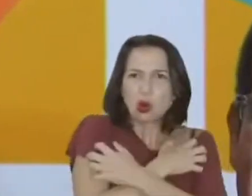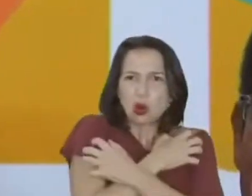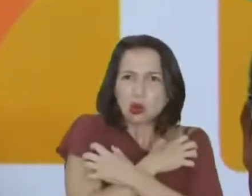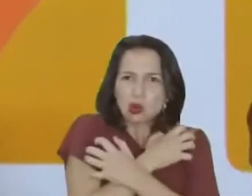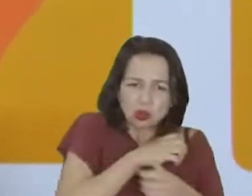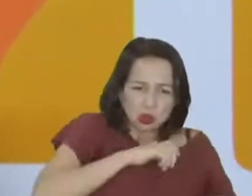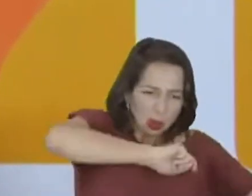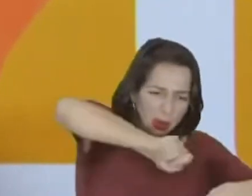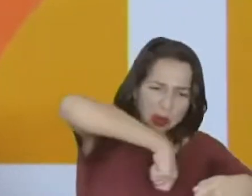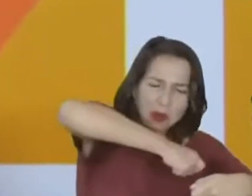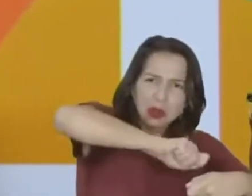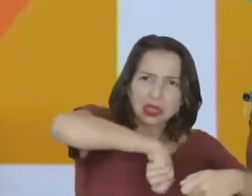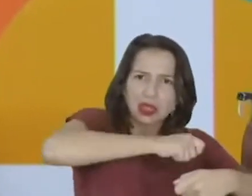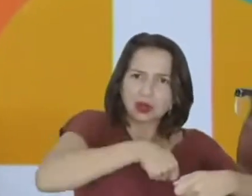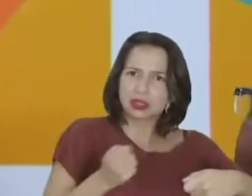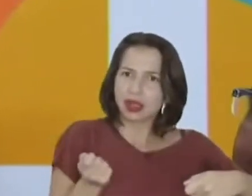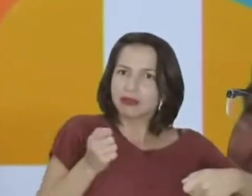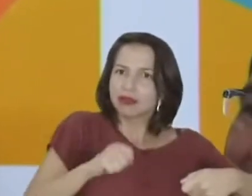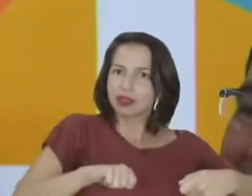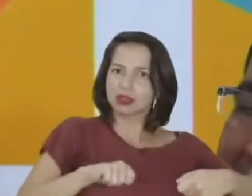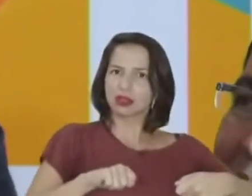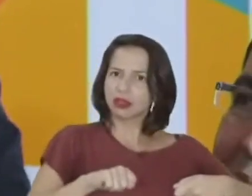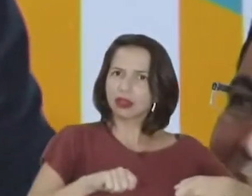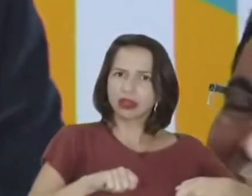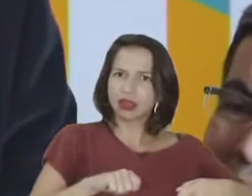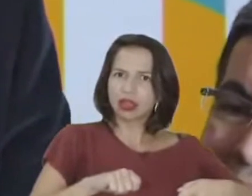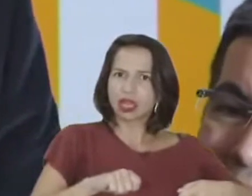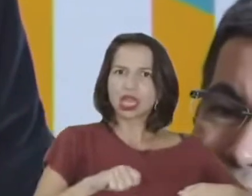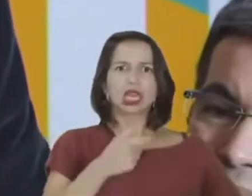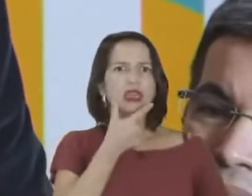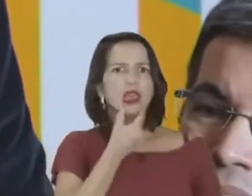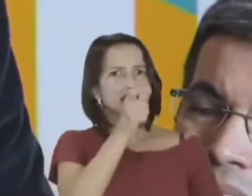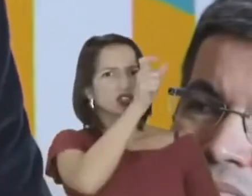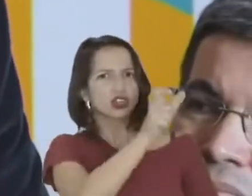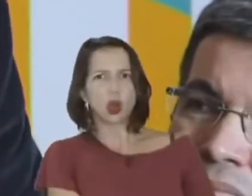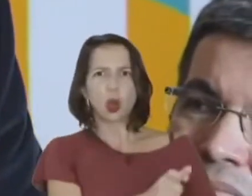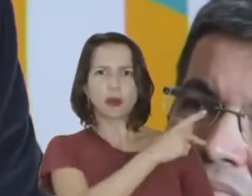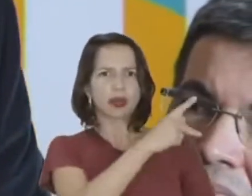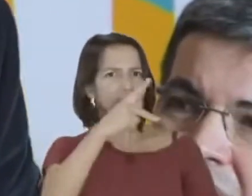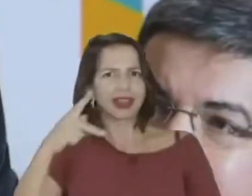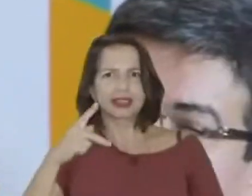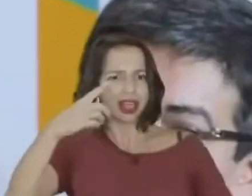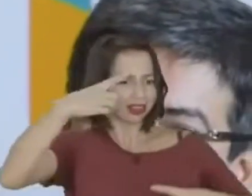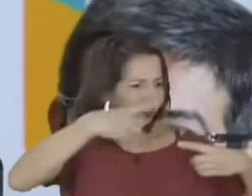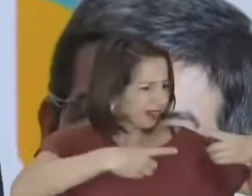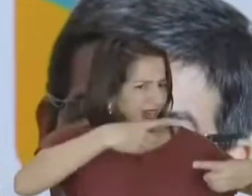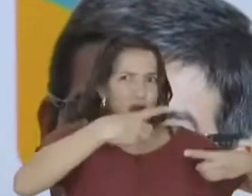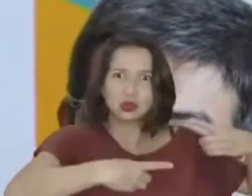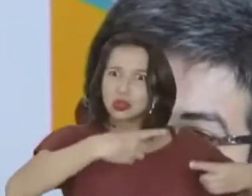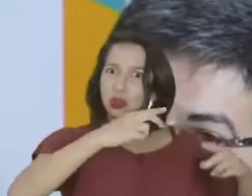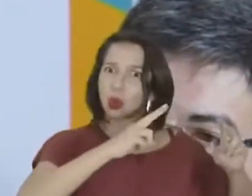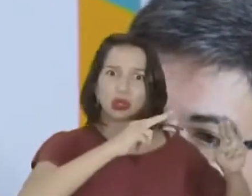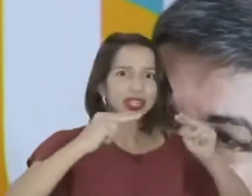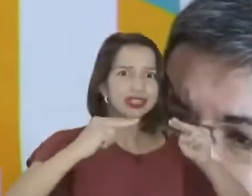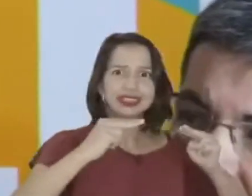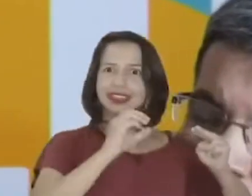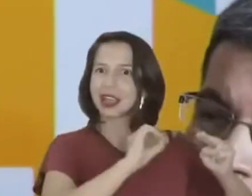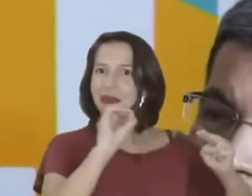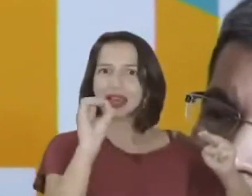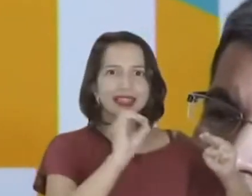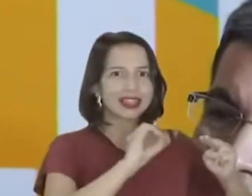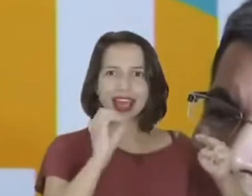inflação crescendo. Nós estamos com a gasolina com o seu preço praticamente dolarizada, quando a gente